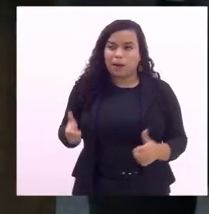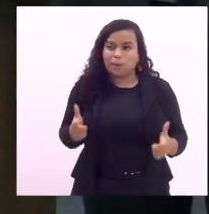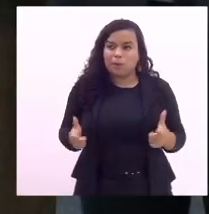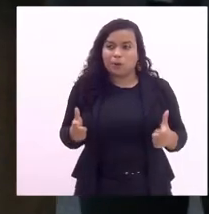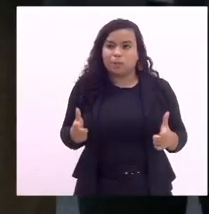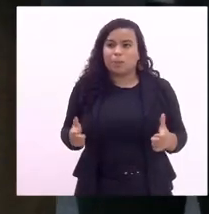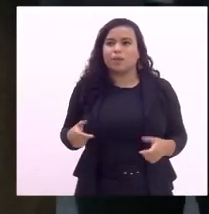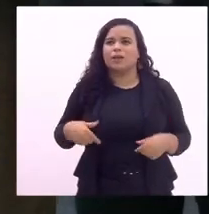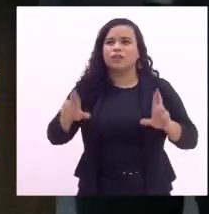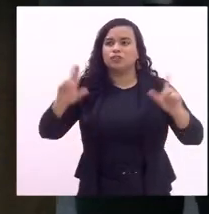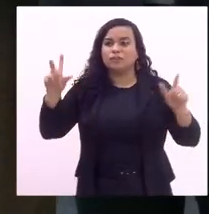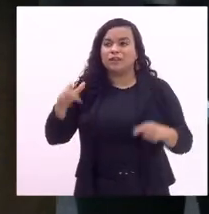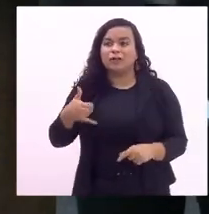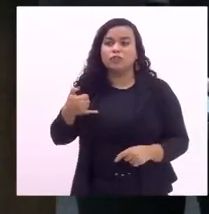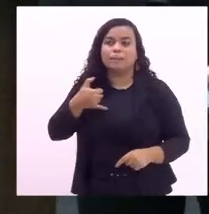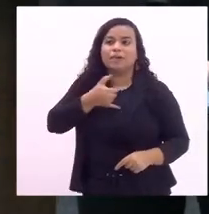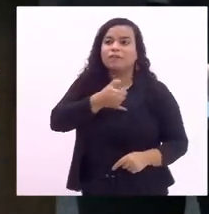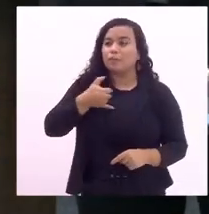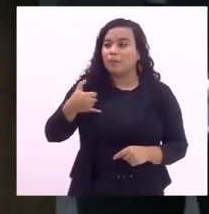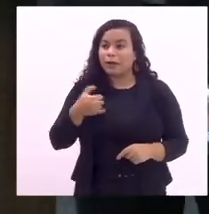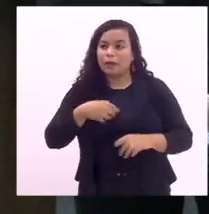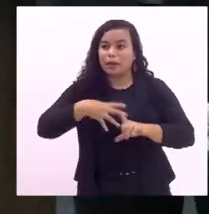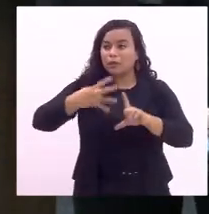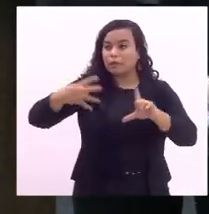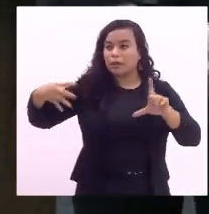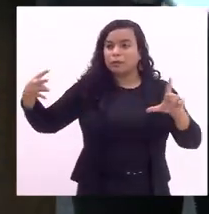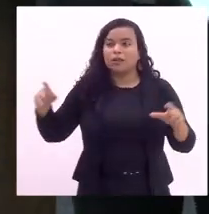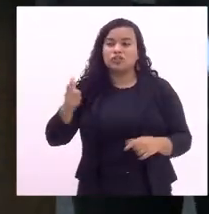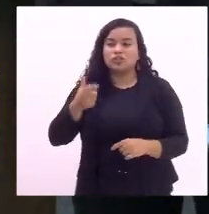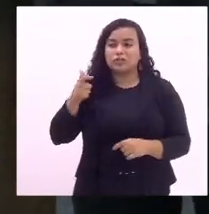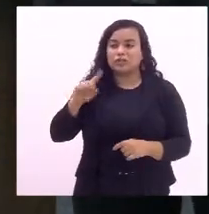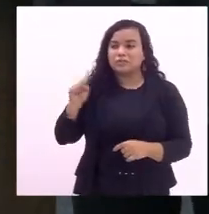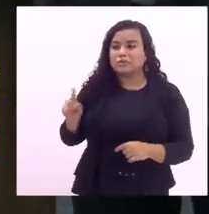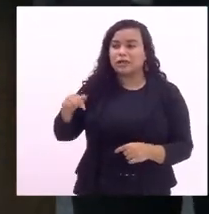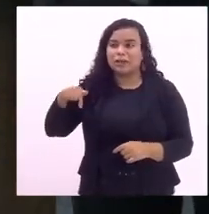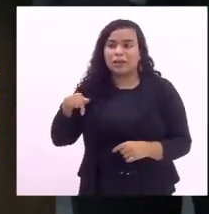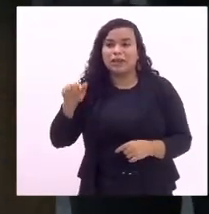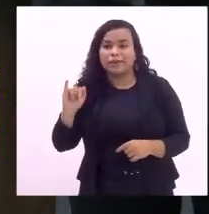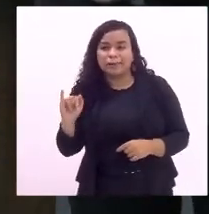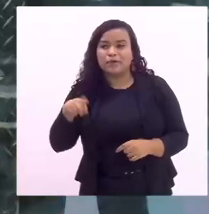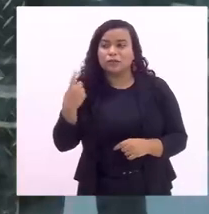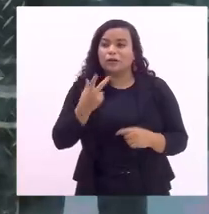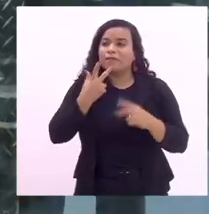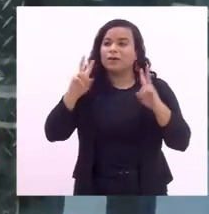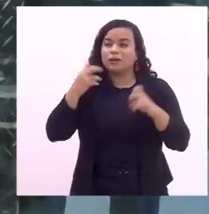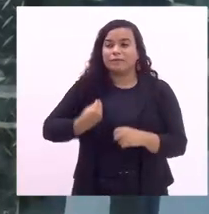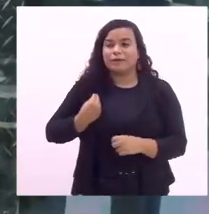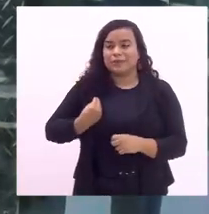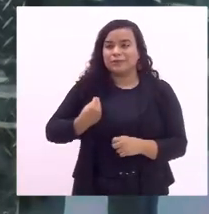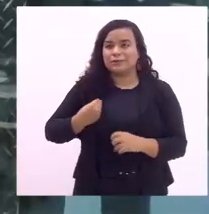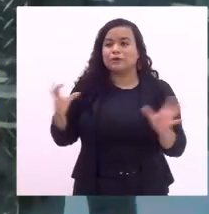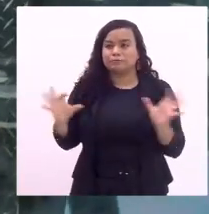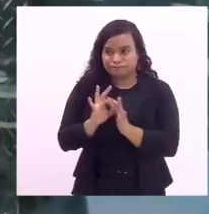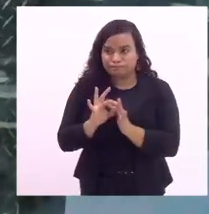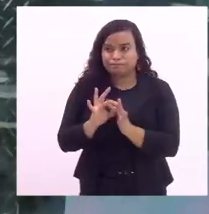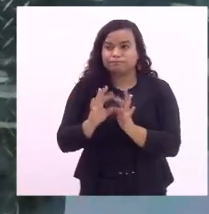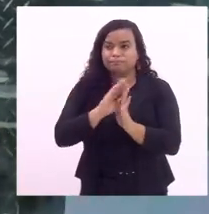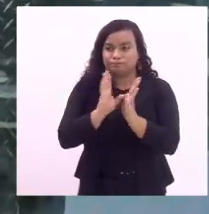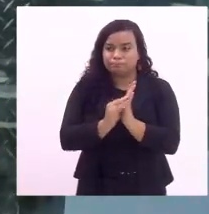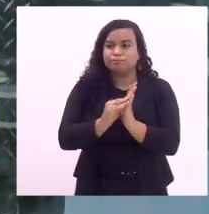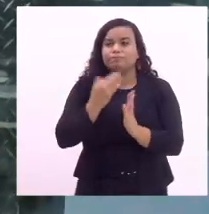da perfumaria de dia LGBTQIXZ, a gente está falando de vida. Então eu pedi a inclusão na pauta, senhora